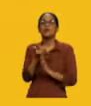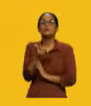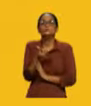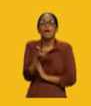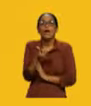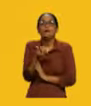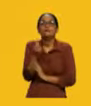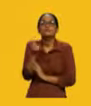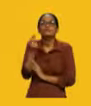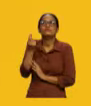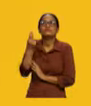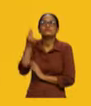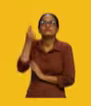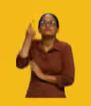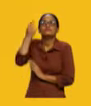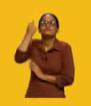né,